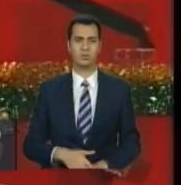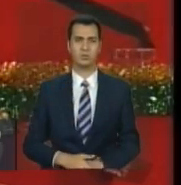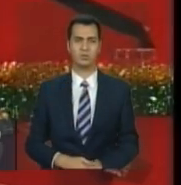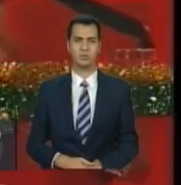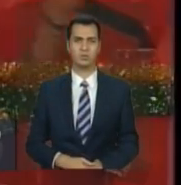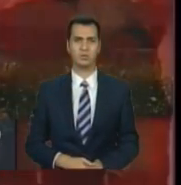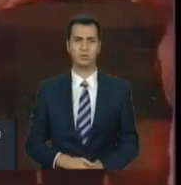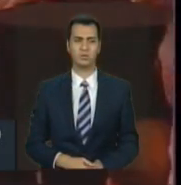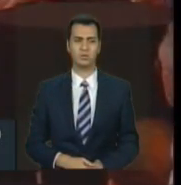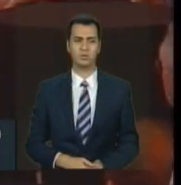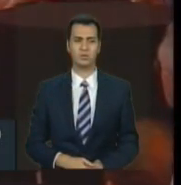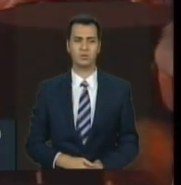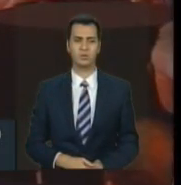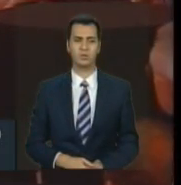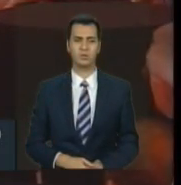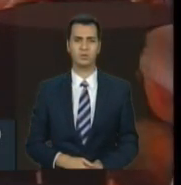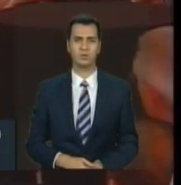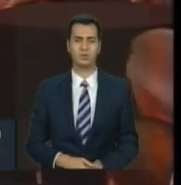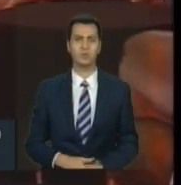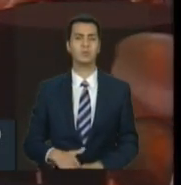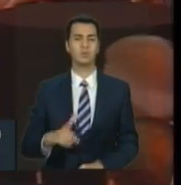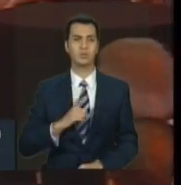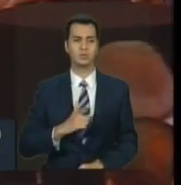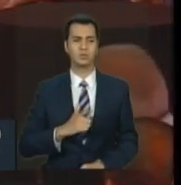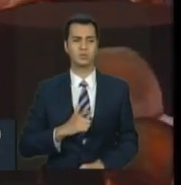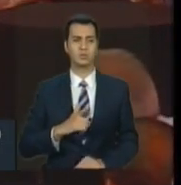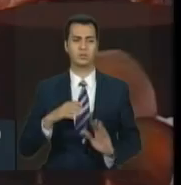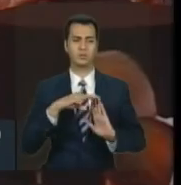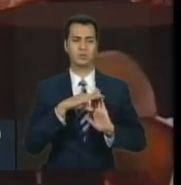Bom, eu não enxergo lá, não tem jeito, ninguém.